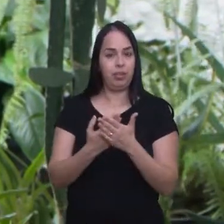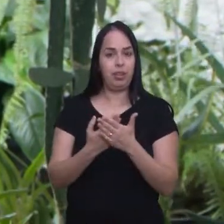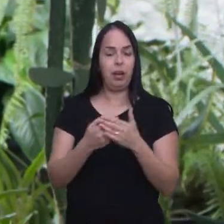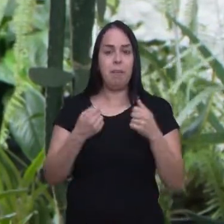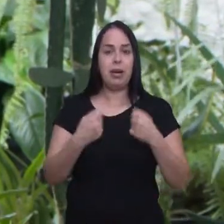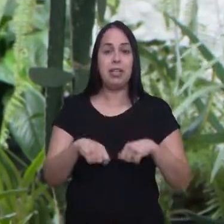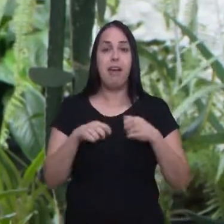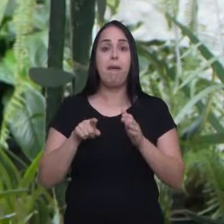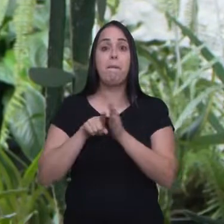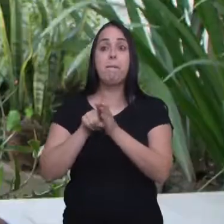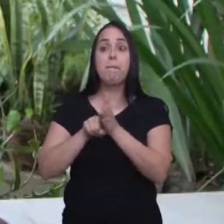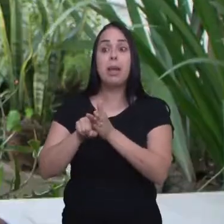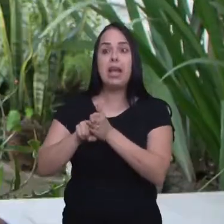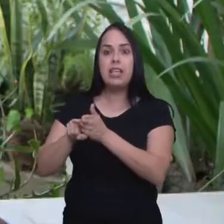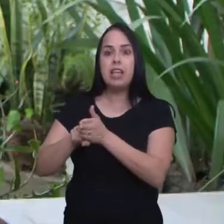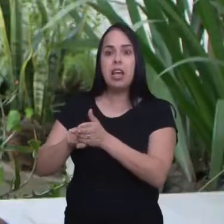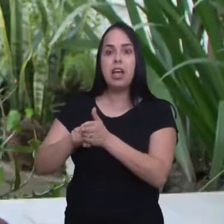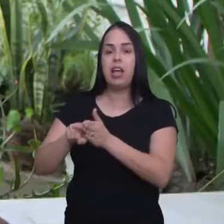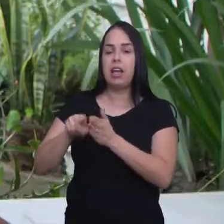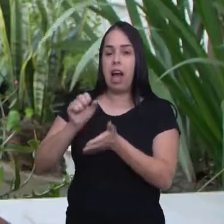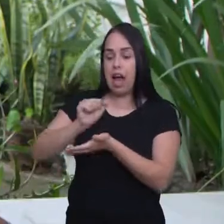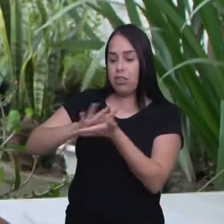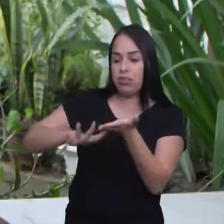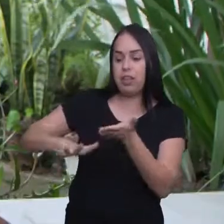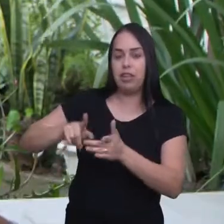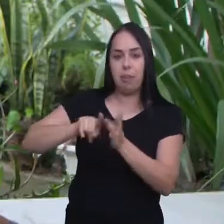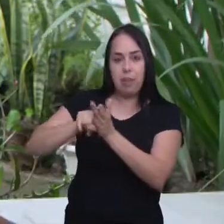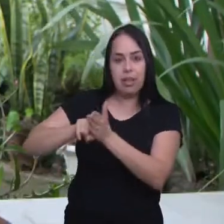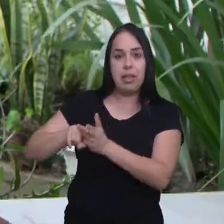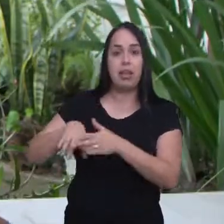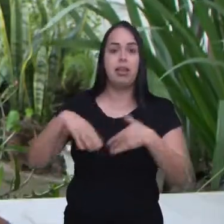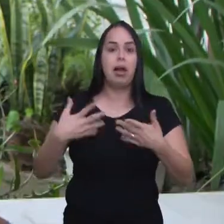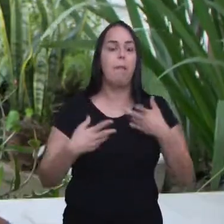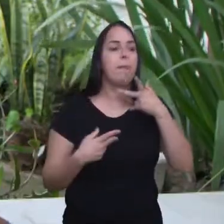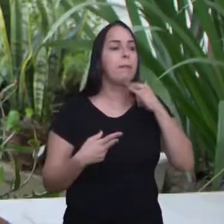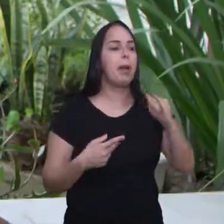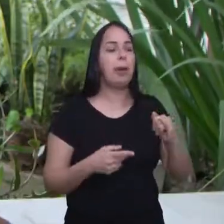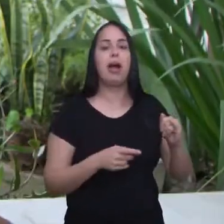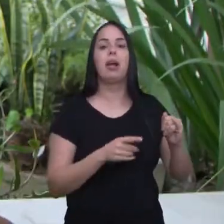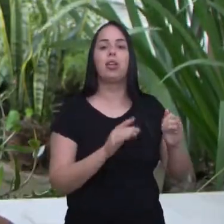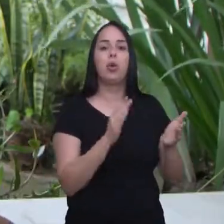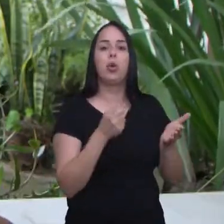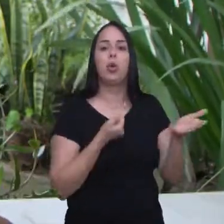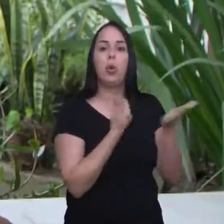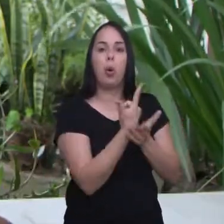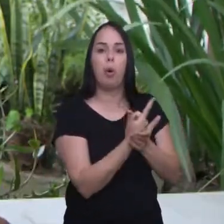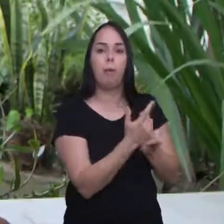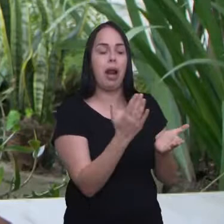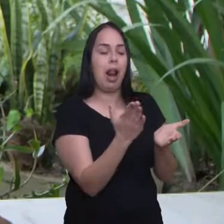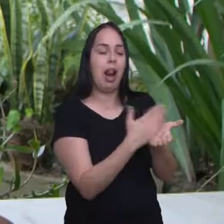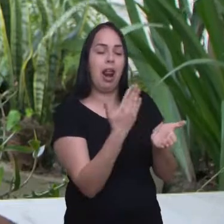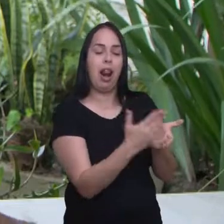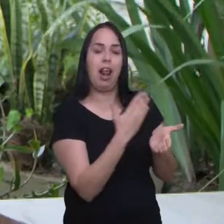muita pesquisa. Então o que o papai fez? Ele comprou uma enciclopédia